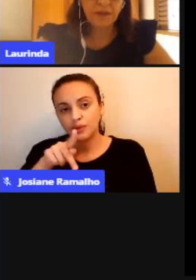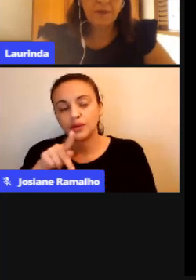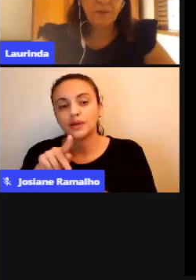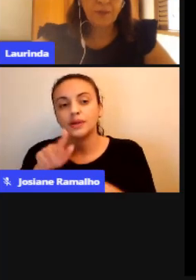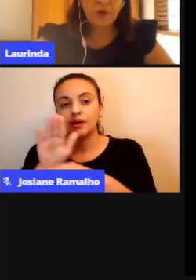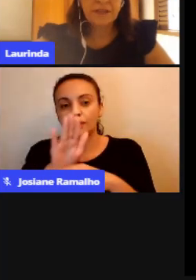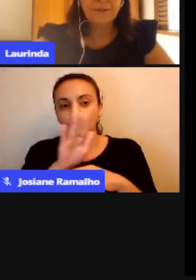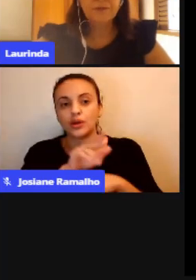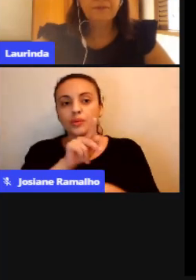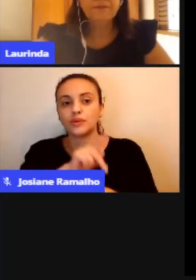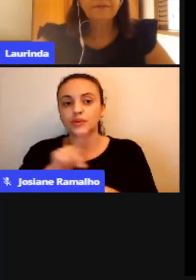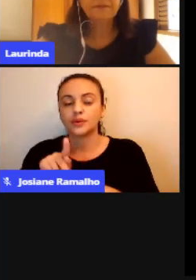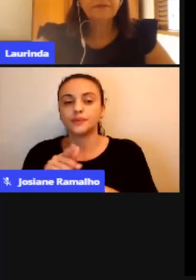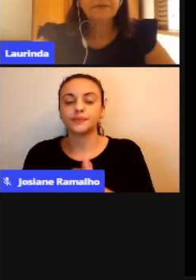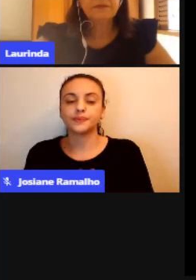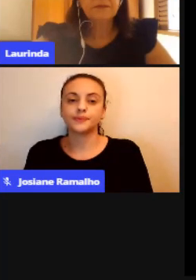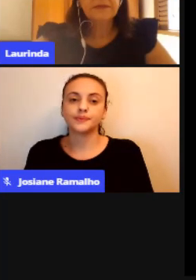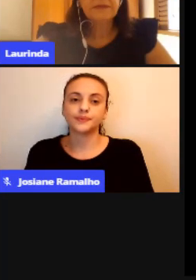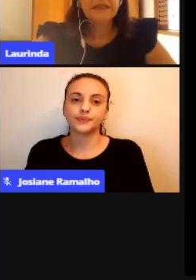professor. Próximo.